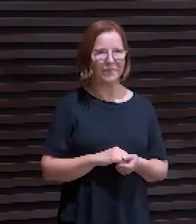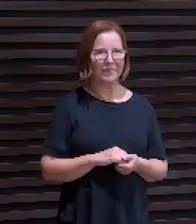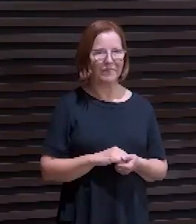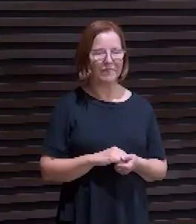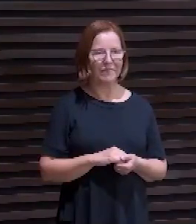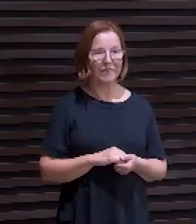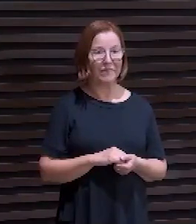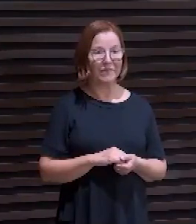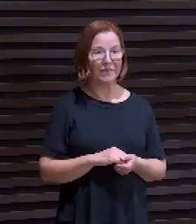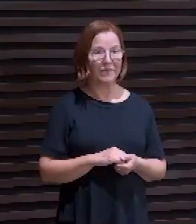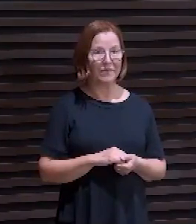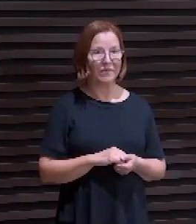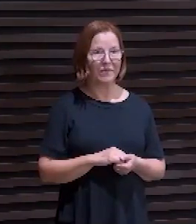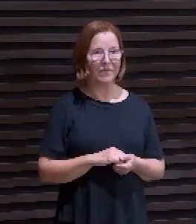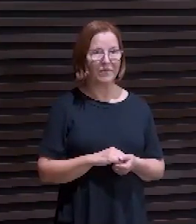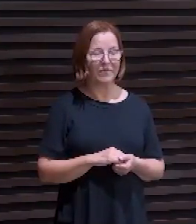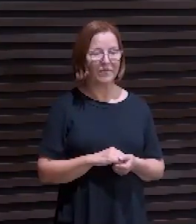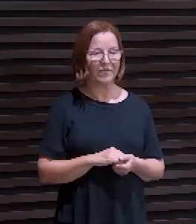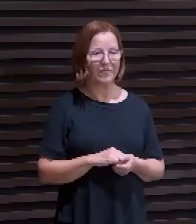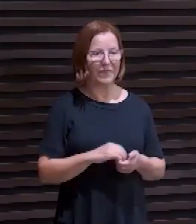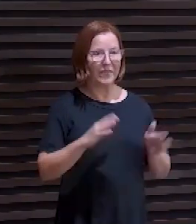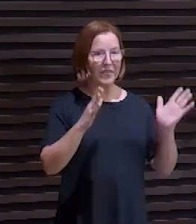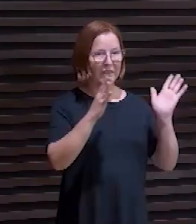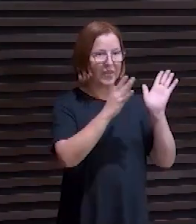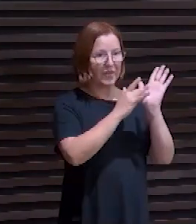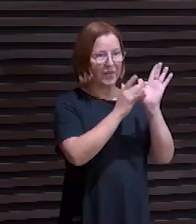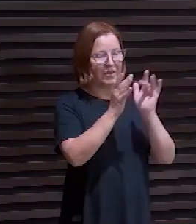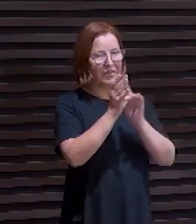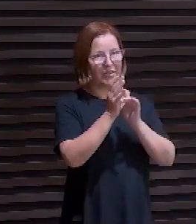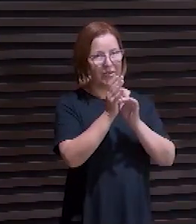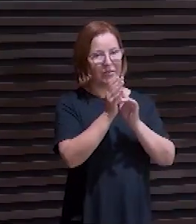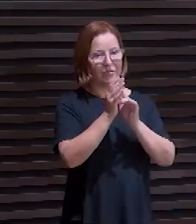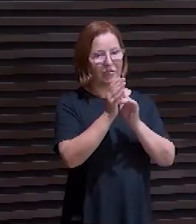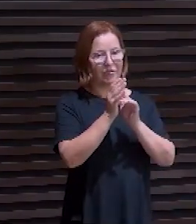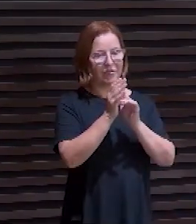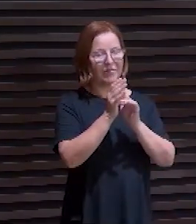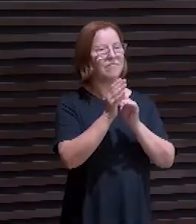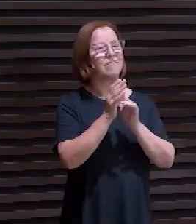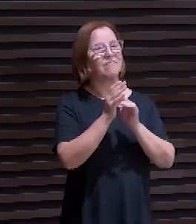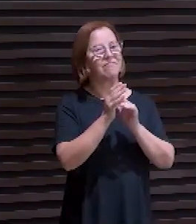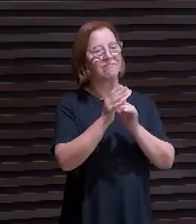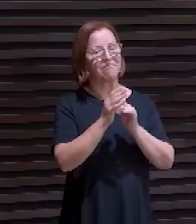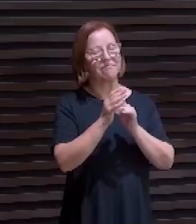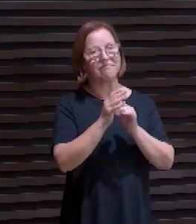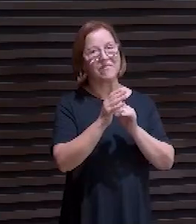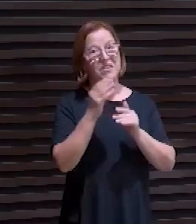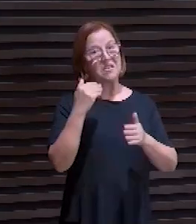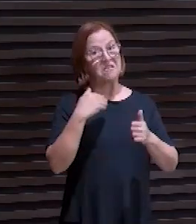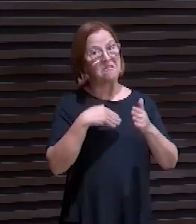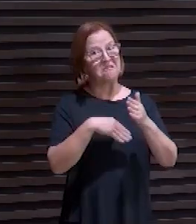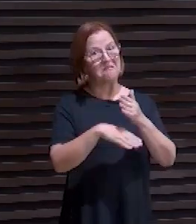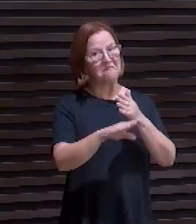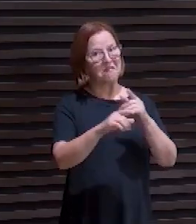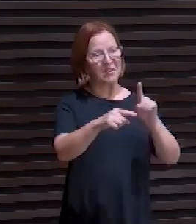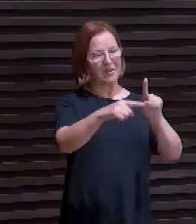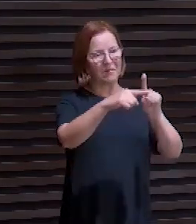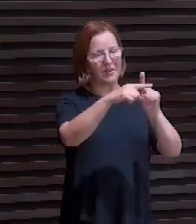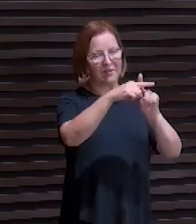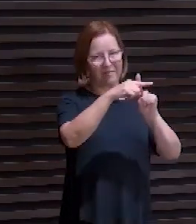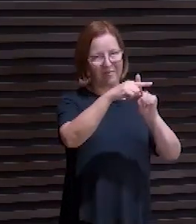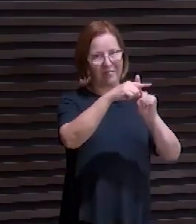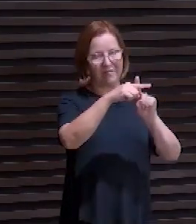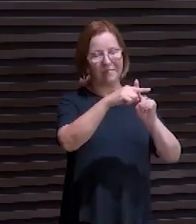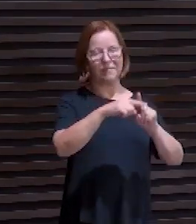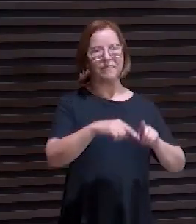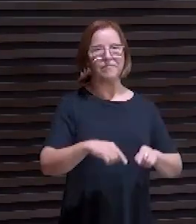E ele vai nesta proporção até a cruz. Nós lemos aqui vamos pegar